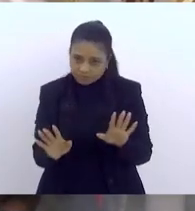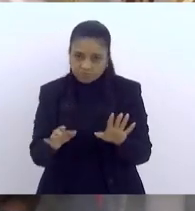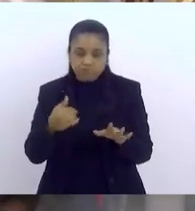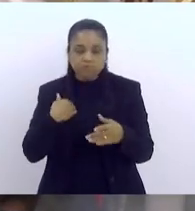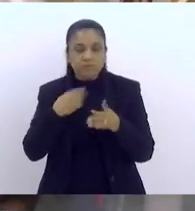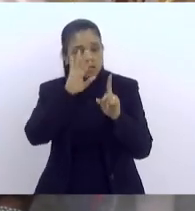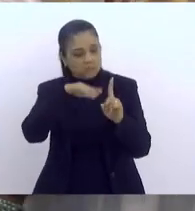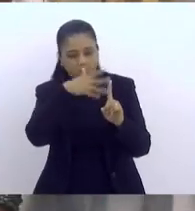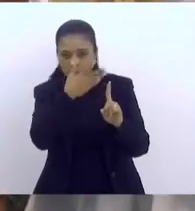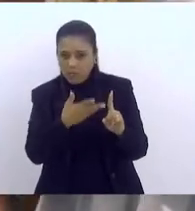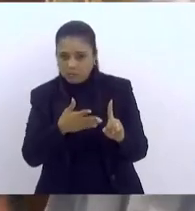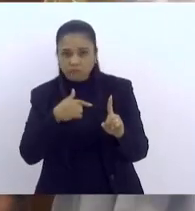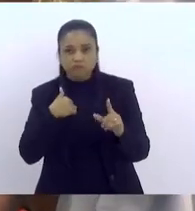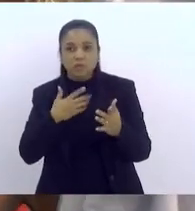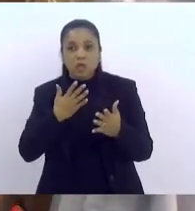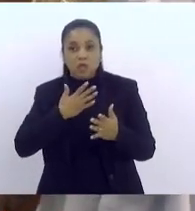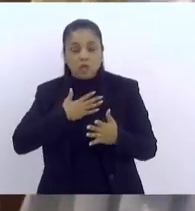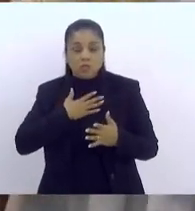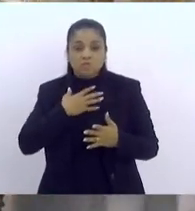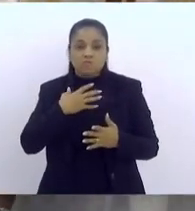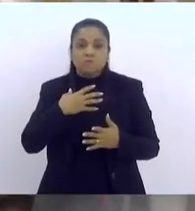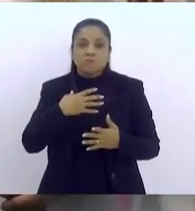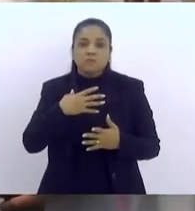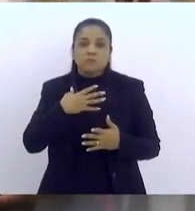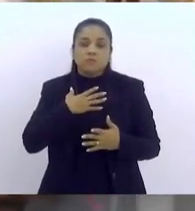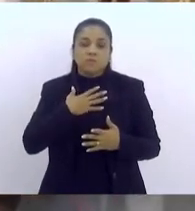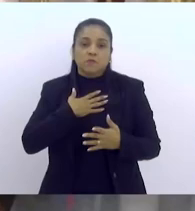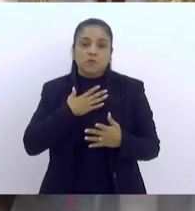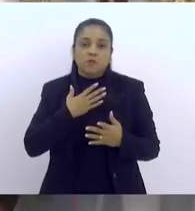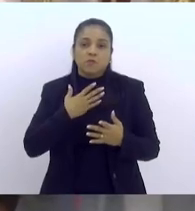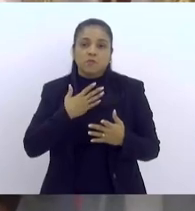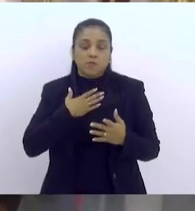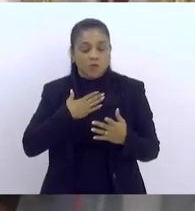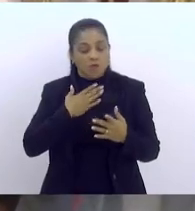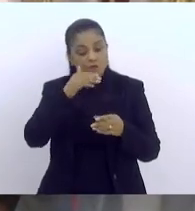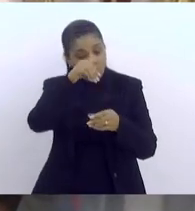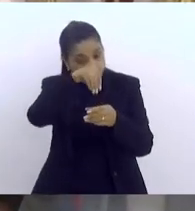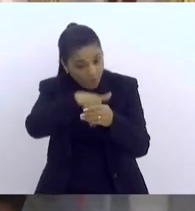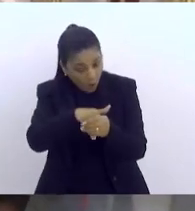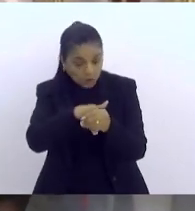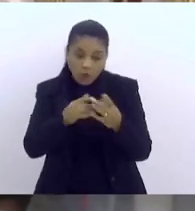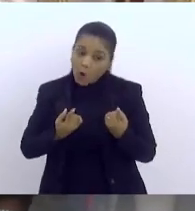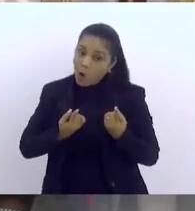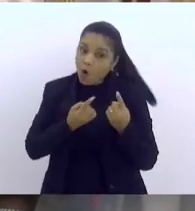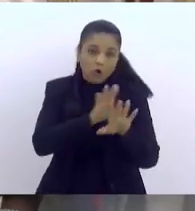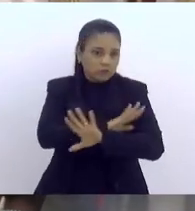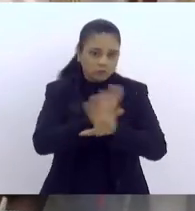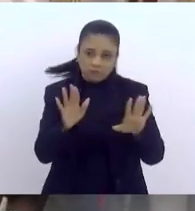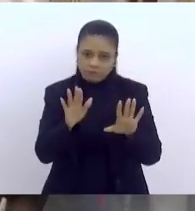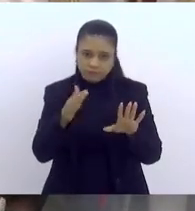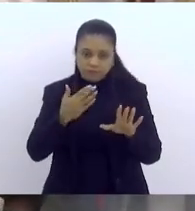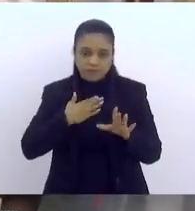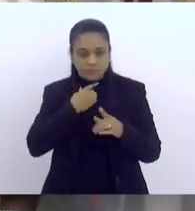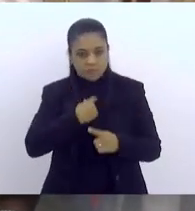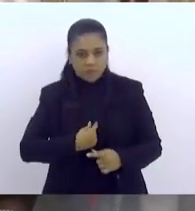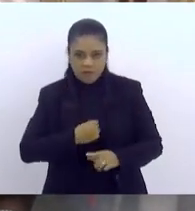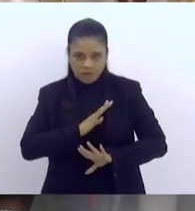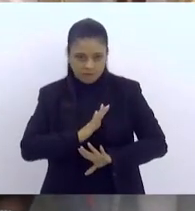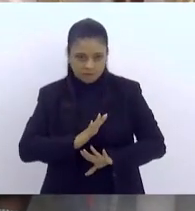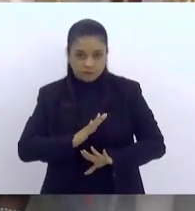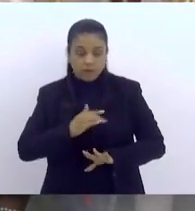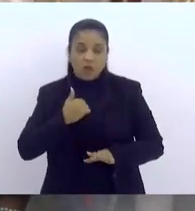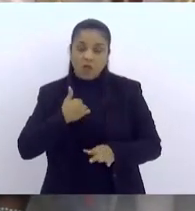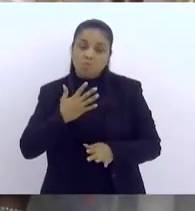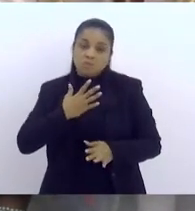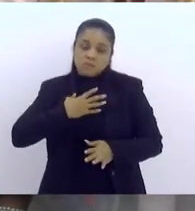sentir contemplado. Meu voto é contrário a essa medalha. Eu senti contemplado na fala de